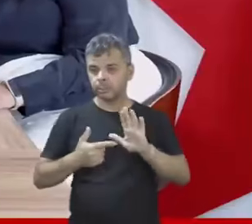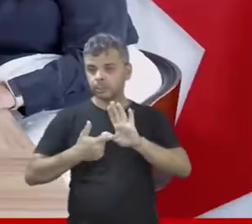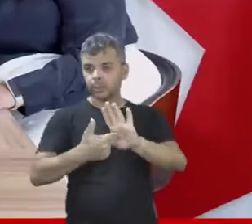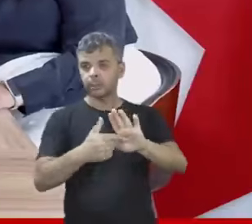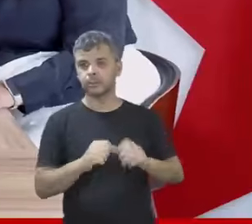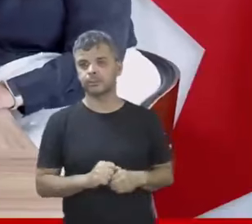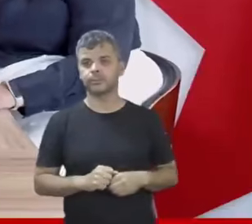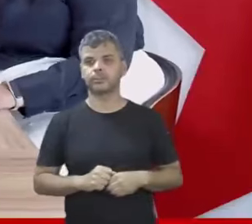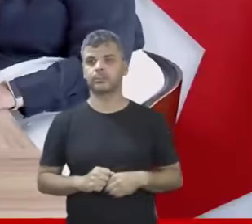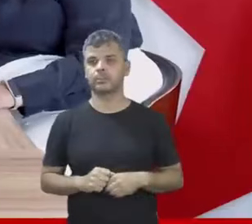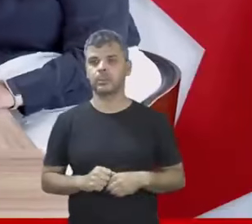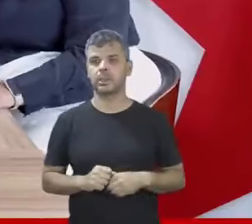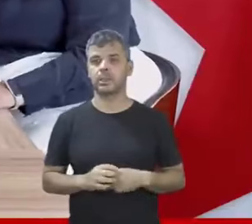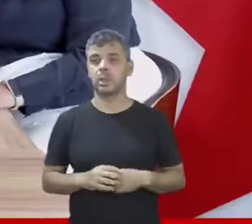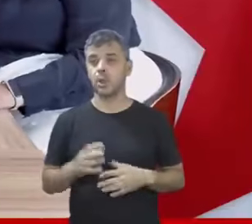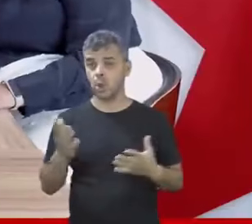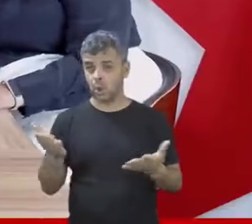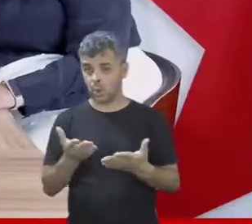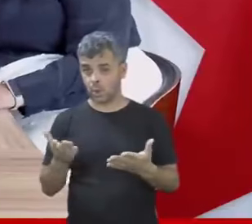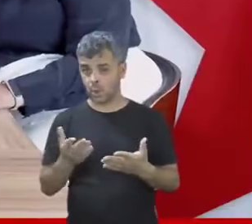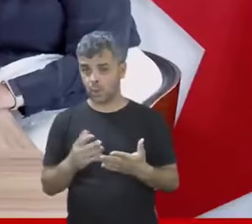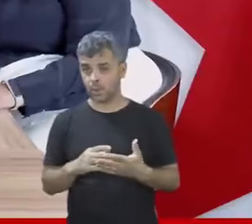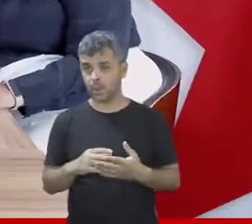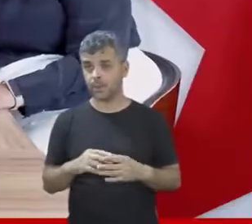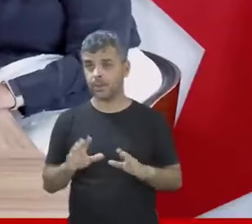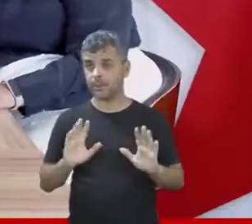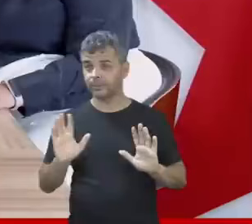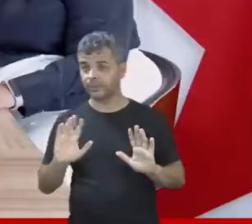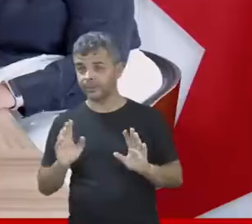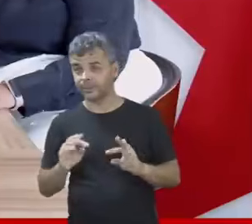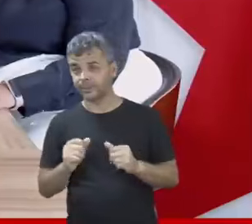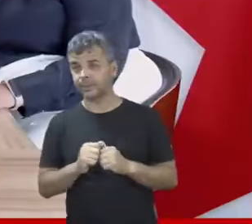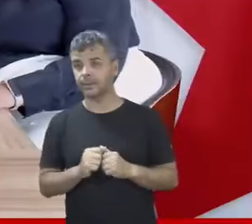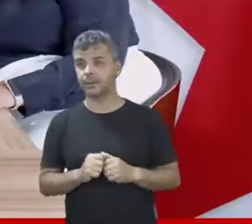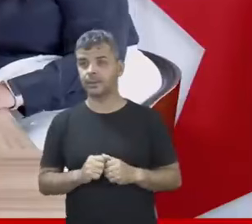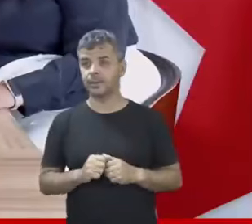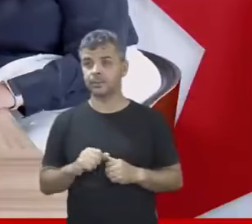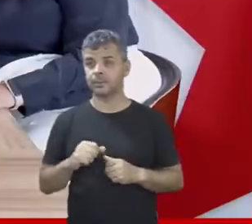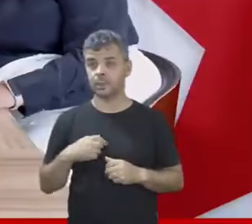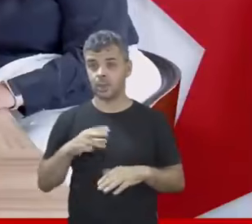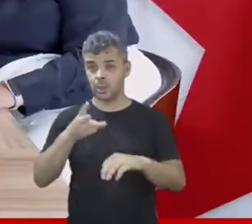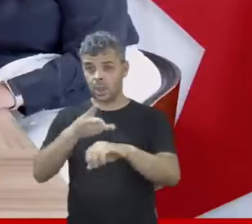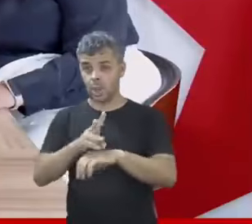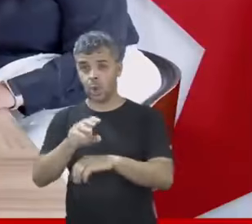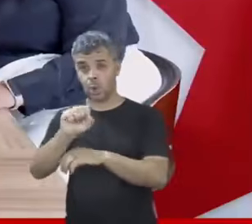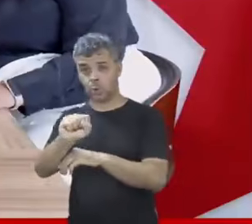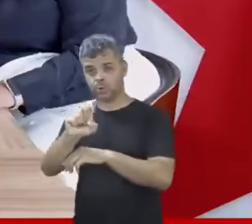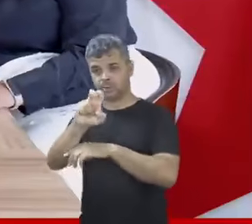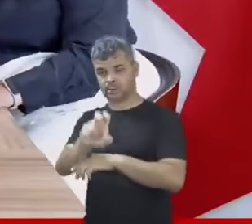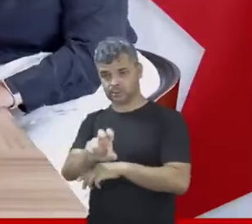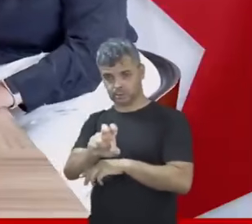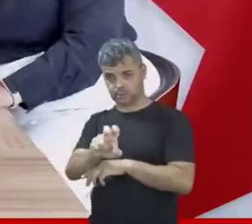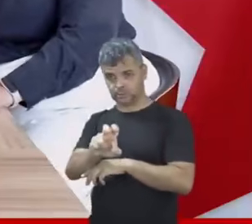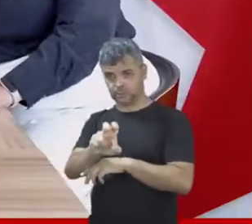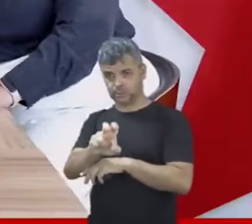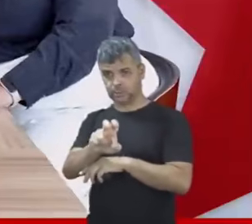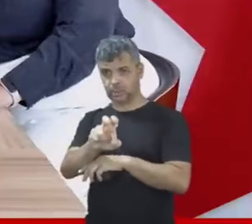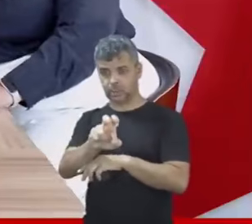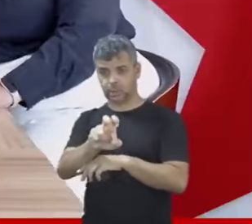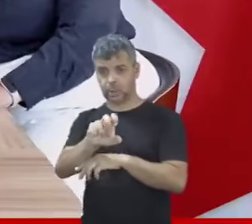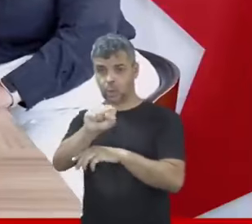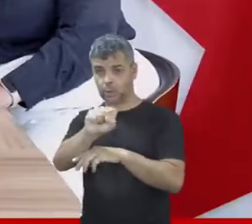meu momento. Olha aí. Chegou o momento dela de Bom Dia e Companhia, Prisciliude. Nosso WhatsApp é 85, tá longe